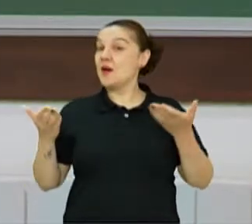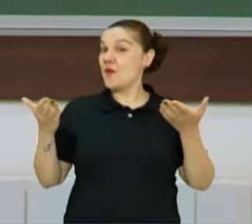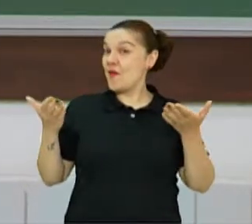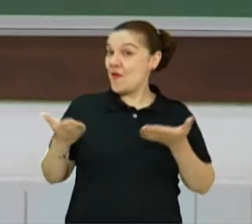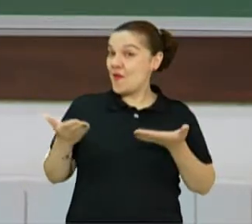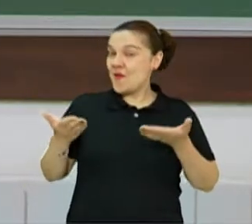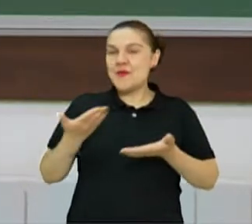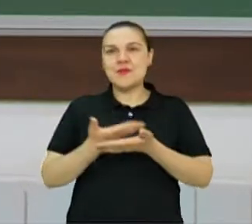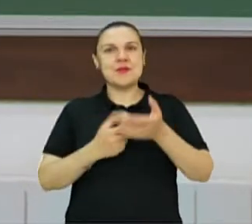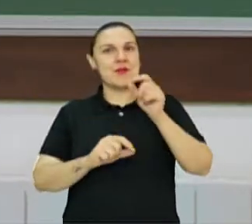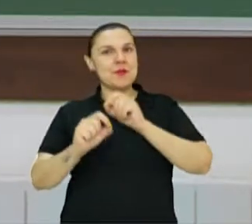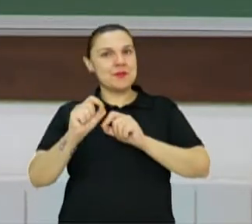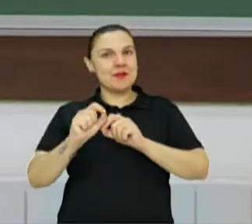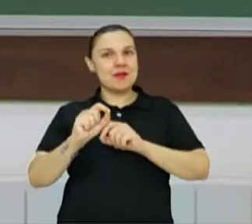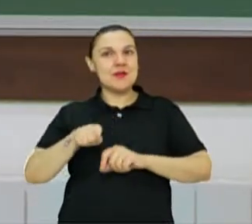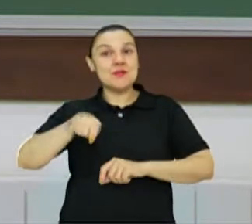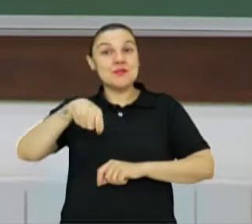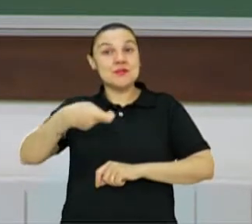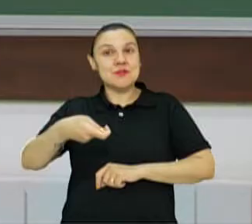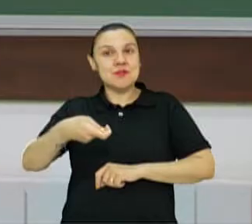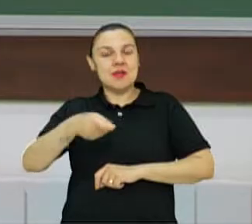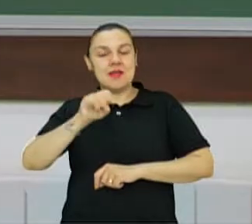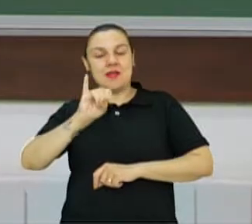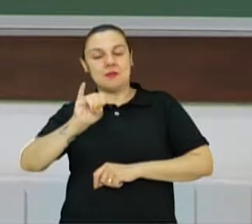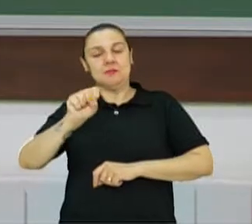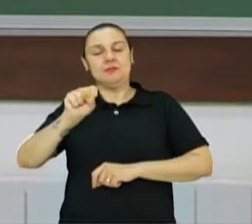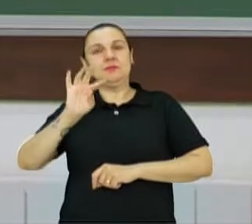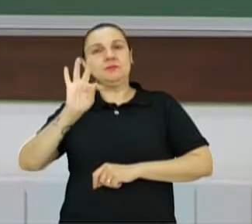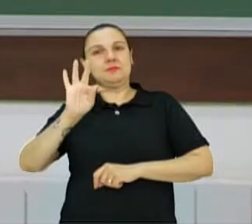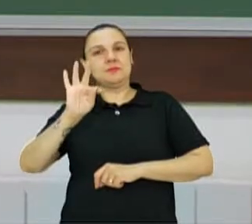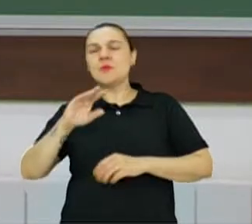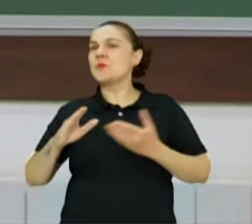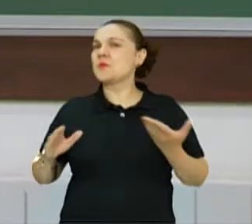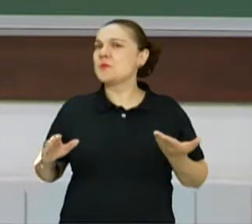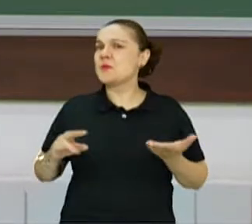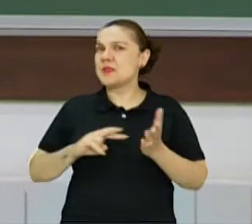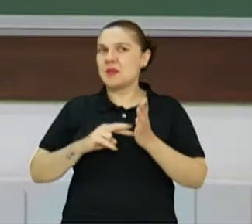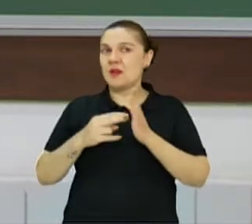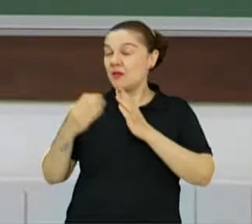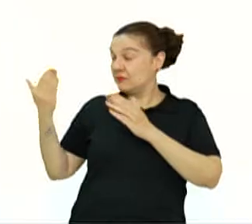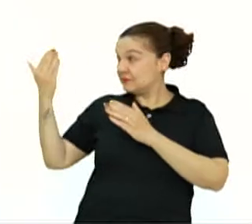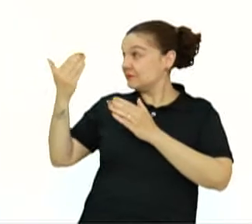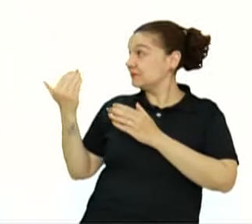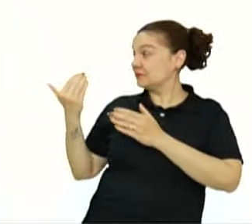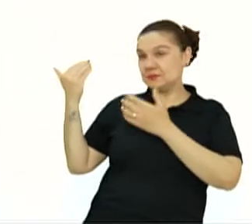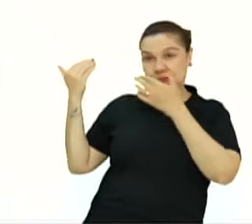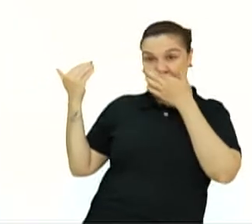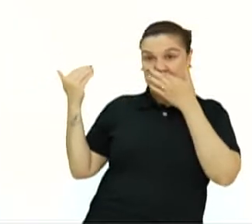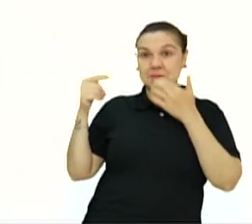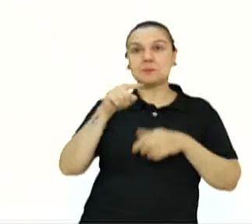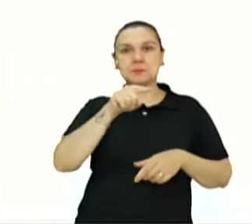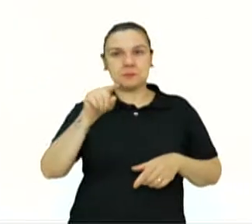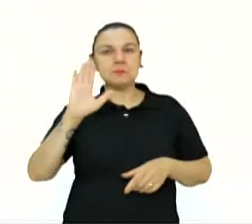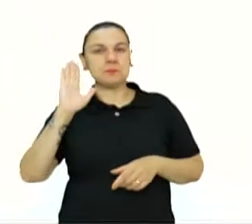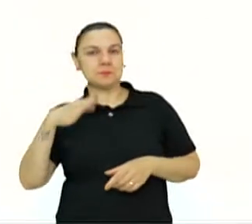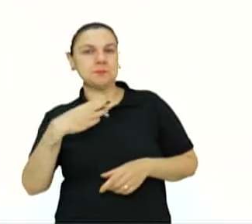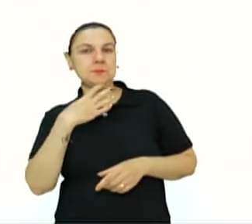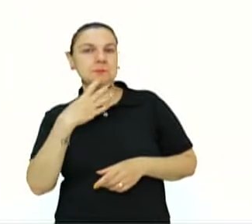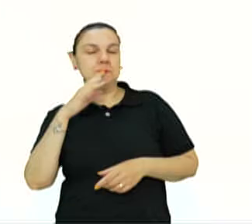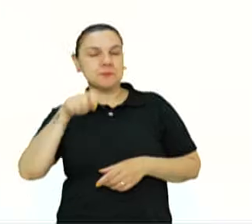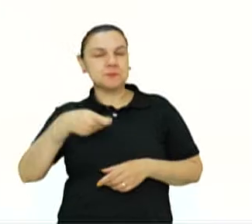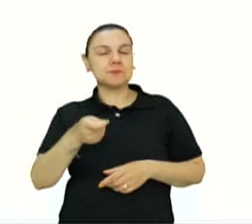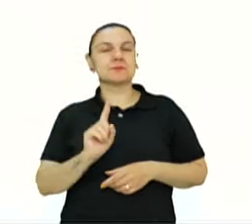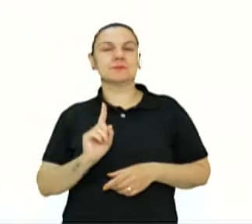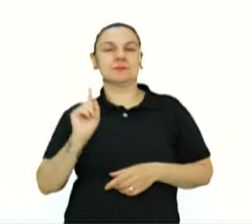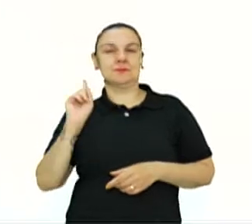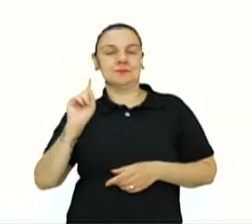de hoje nós vamos falar sobre as ISTs. Pela imagenzinha aqui, acredito que vocês já sabem mais ou menos